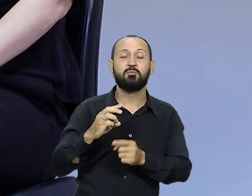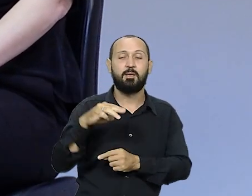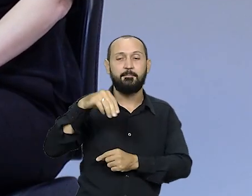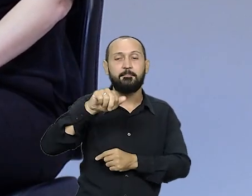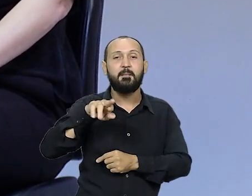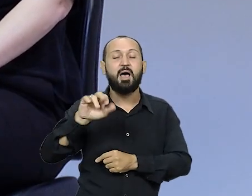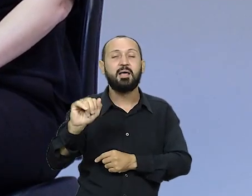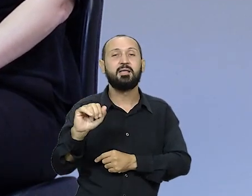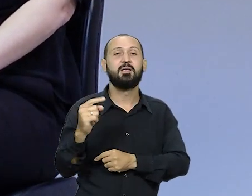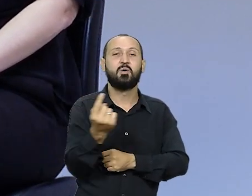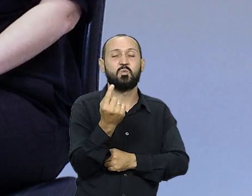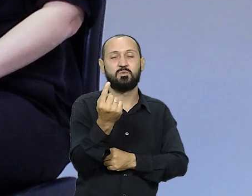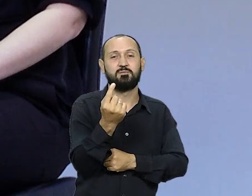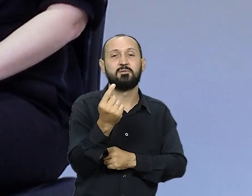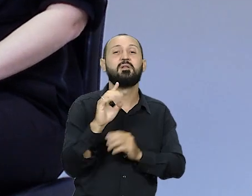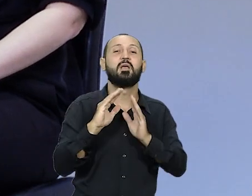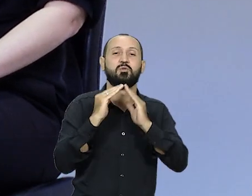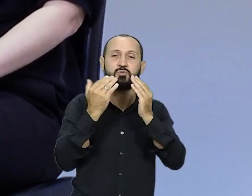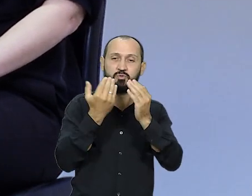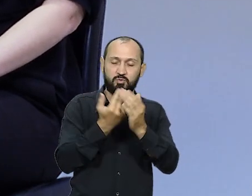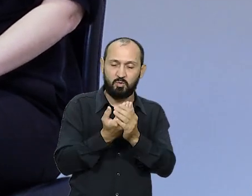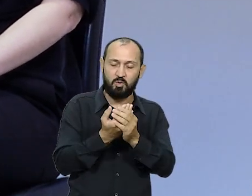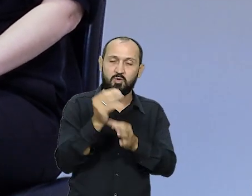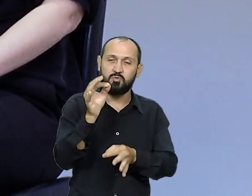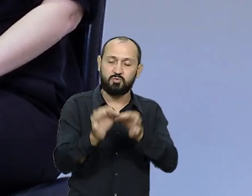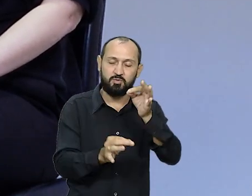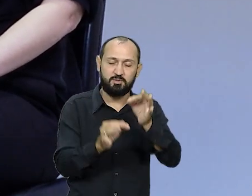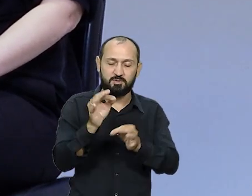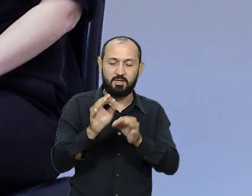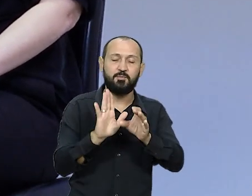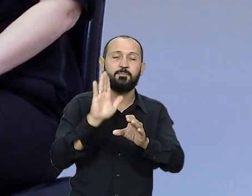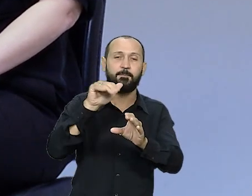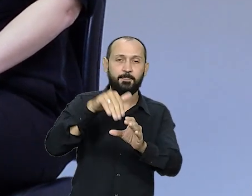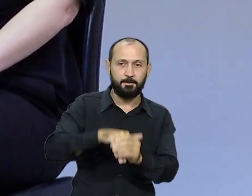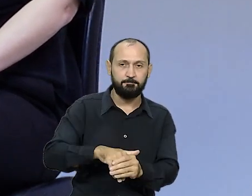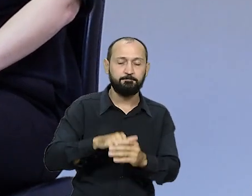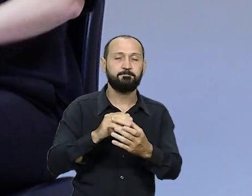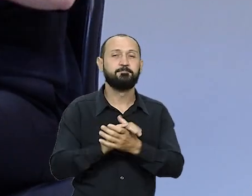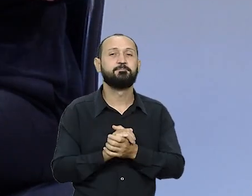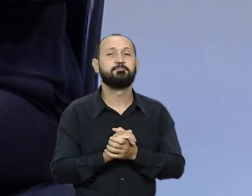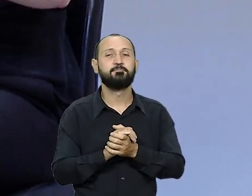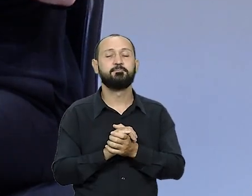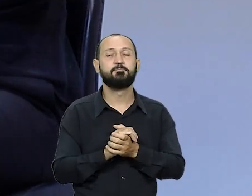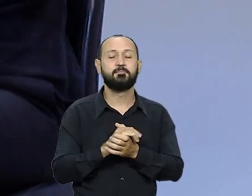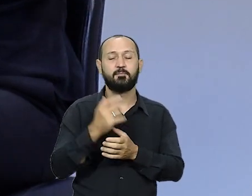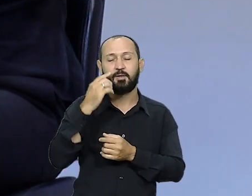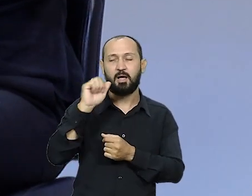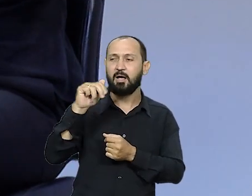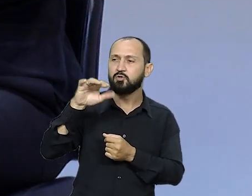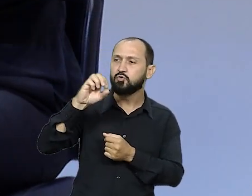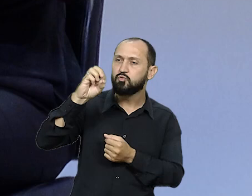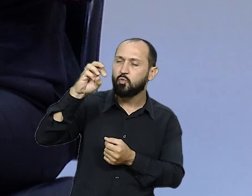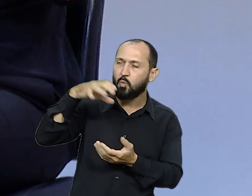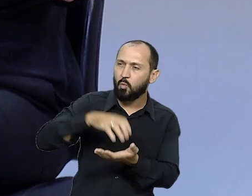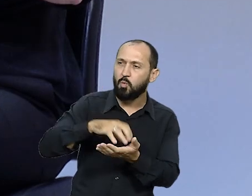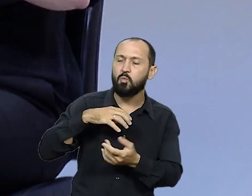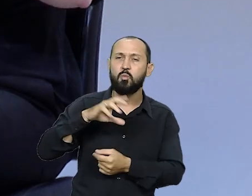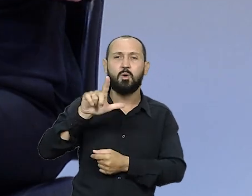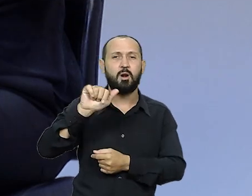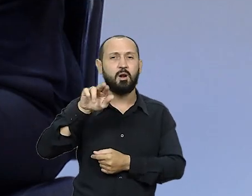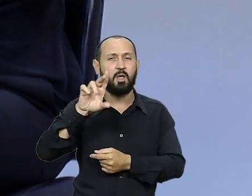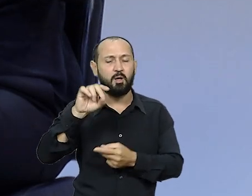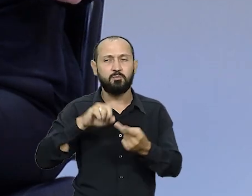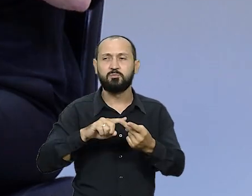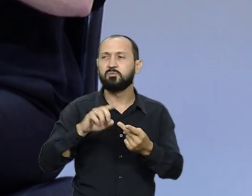disso, porque não existe a Maria Carlotto, existe a Escola Judiciária Eleitoral. Perfeito. Então, nessa parte, a Ascom, a